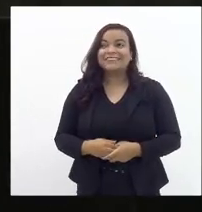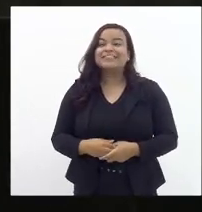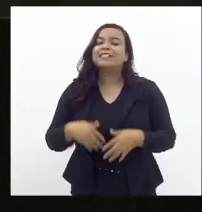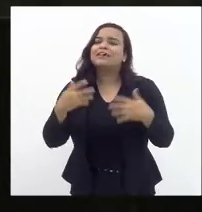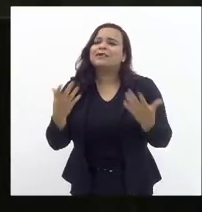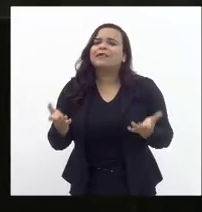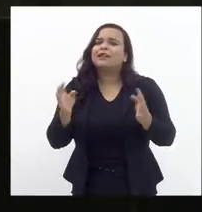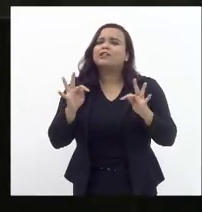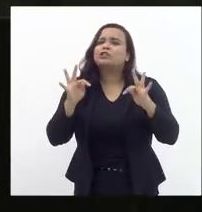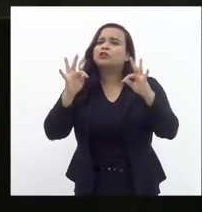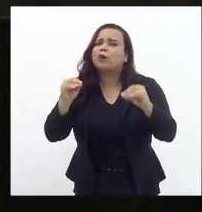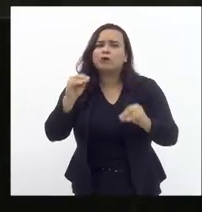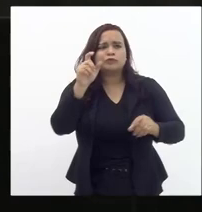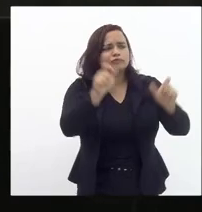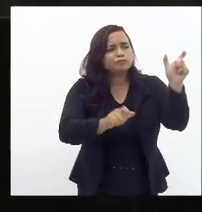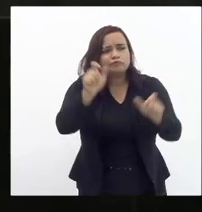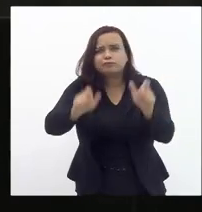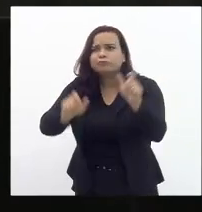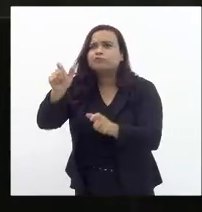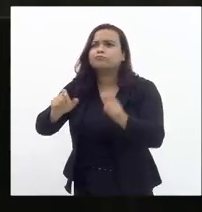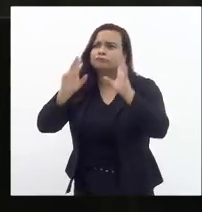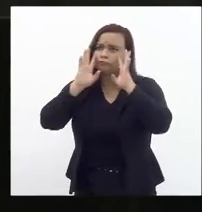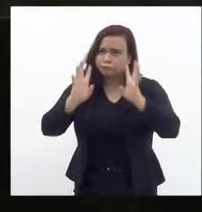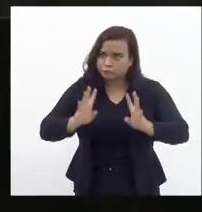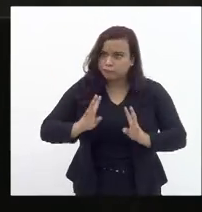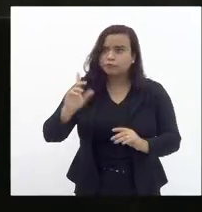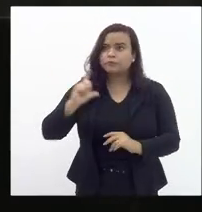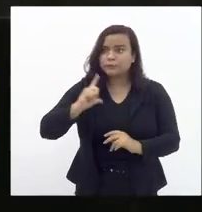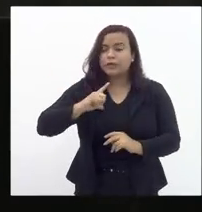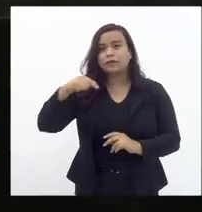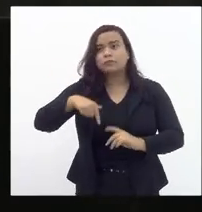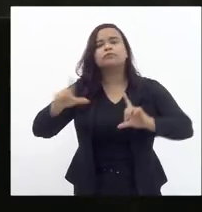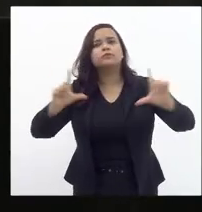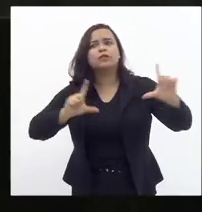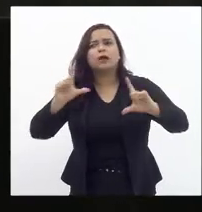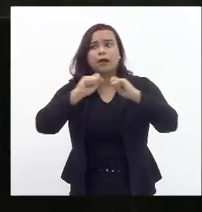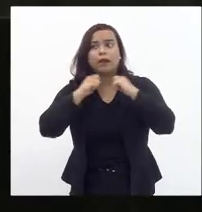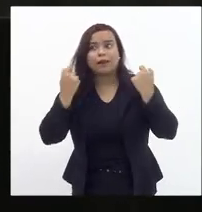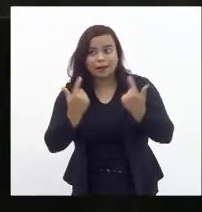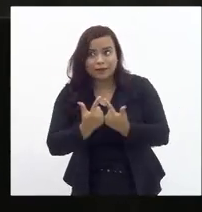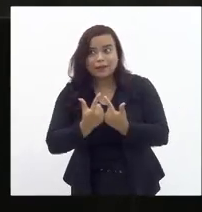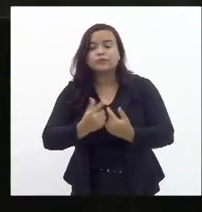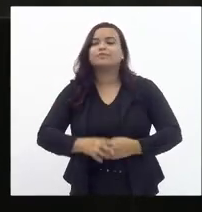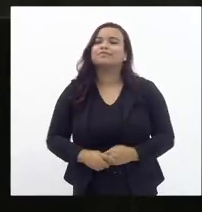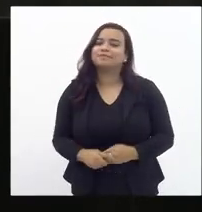senhores que nos assistem na TV Alerj.